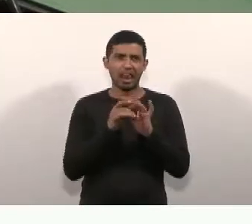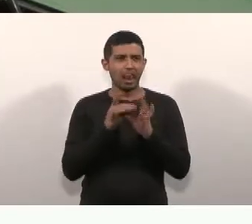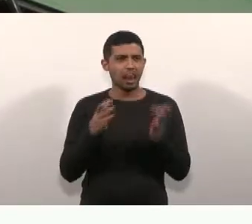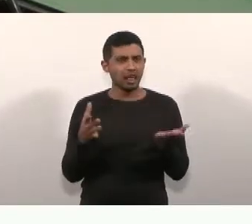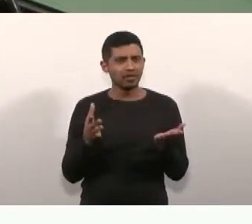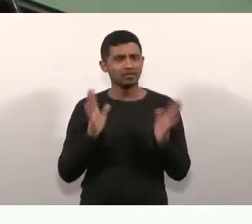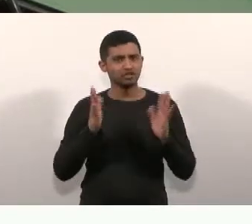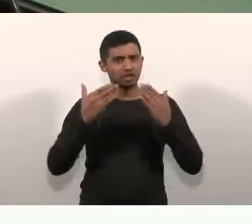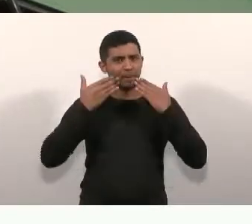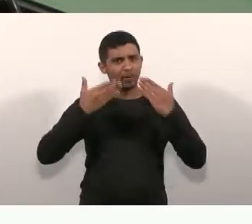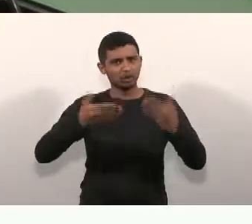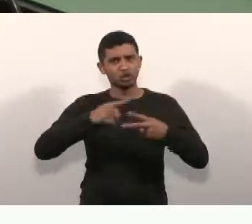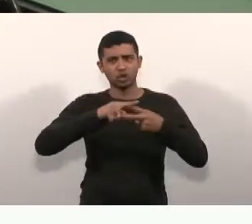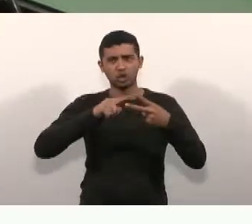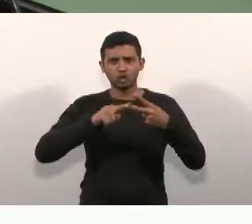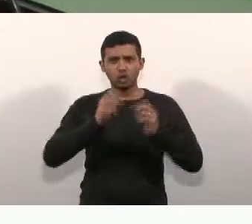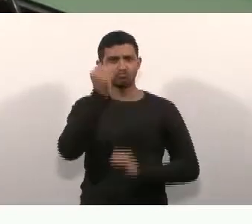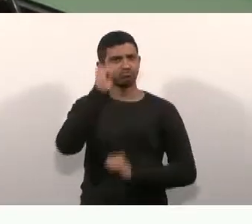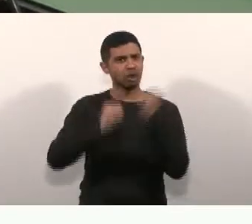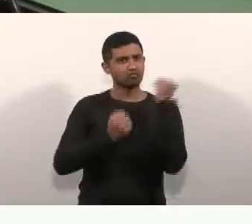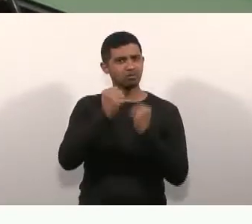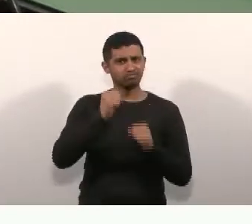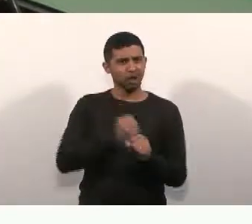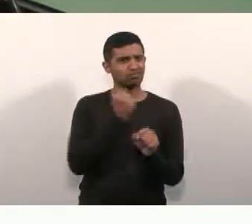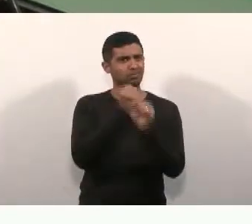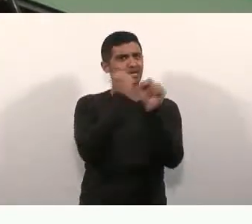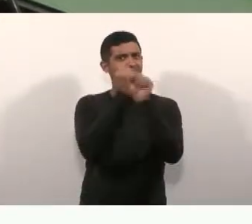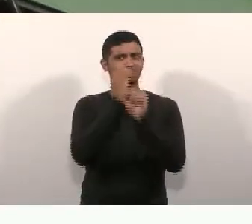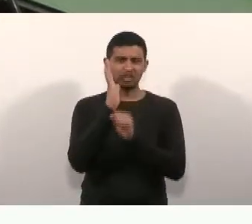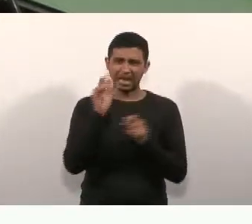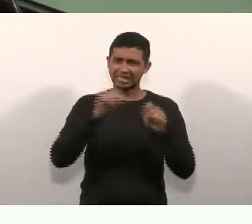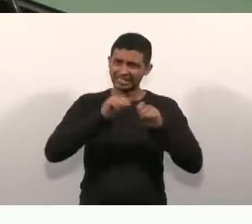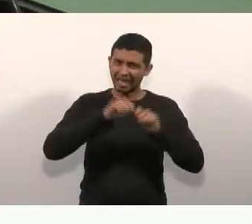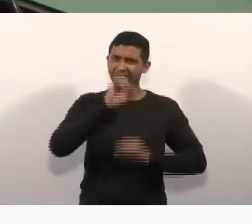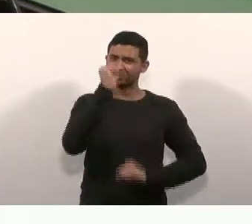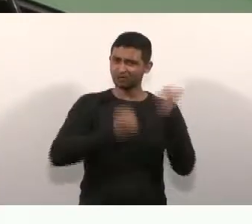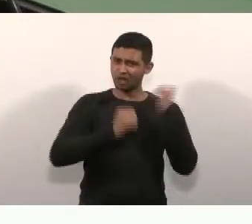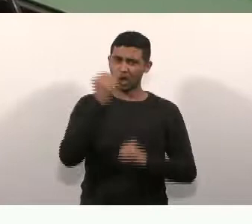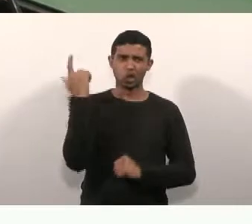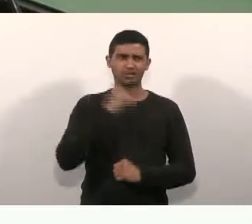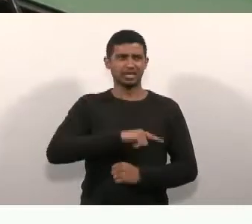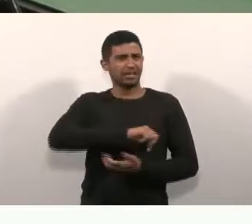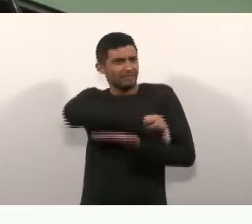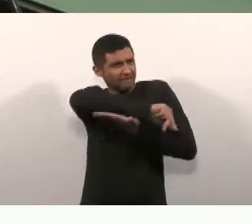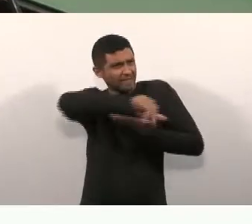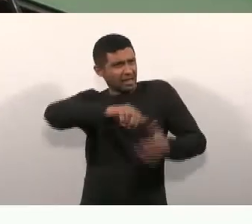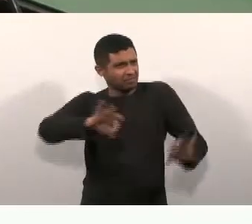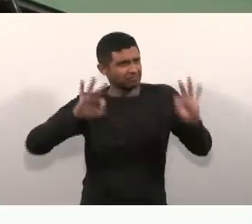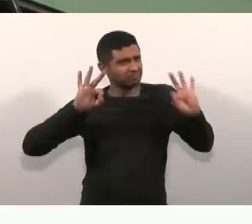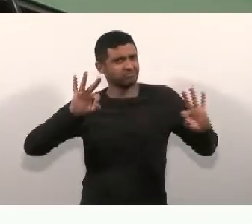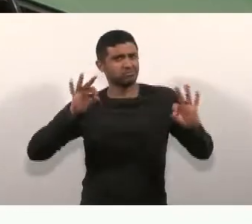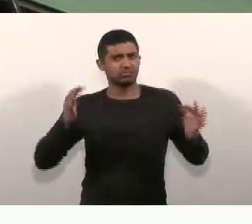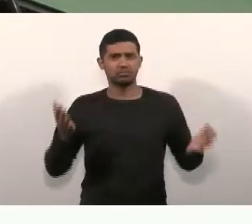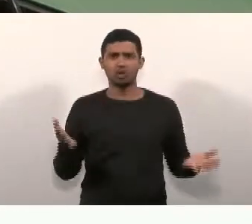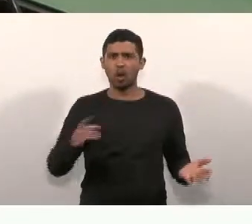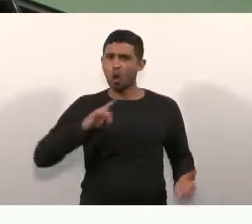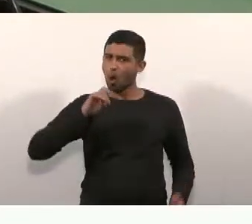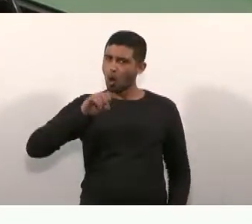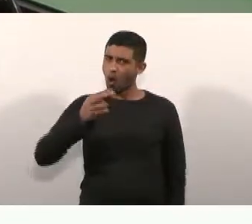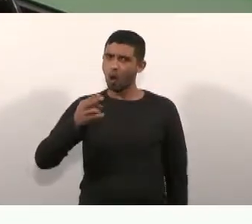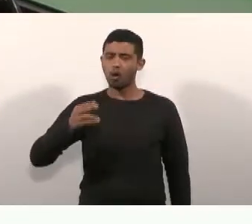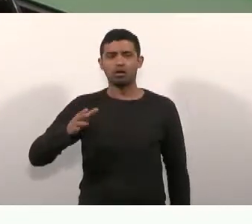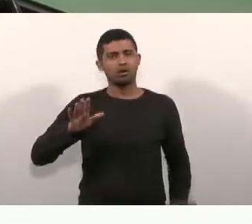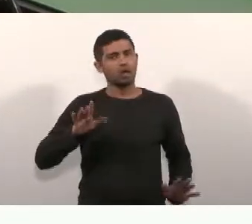em 2 grandes ciclos de produção que tem condições de produzir. Produziu grandes equipamentos. Então, ou é desconhecimento,